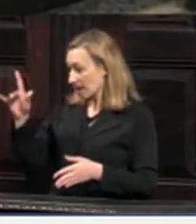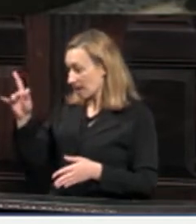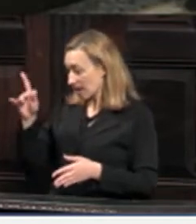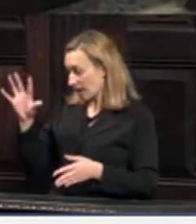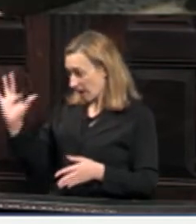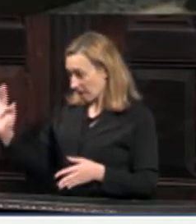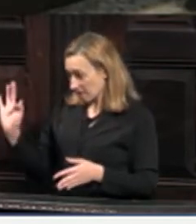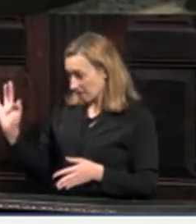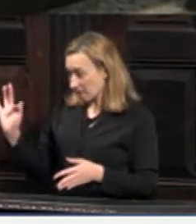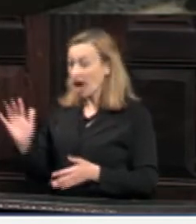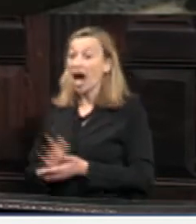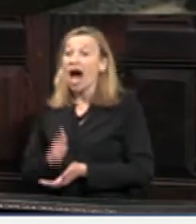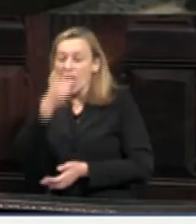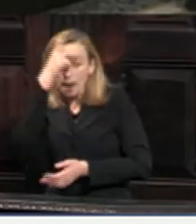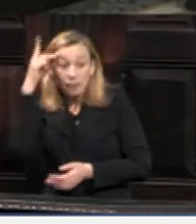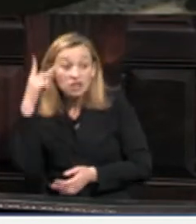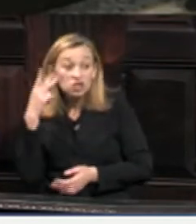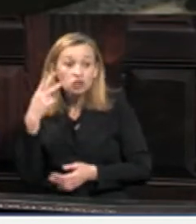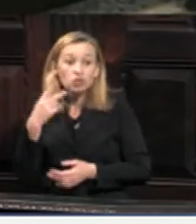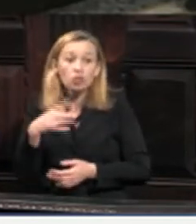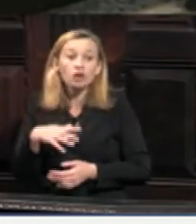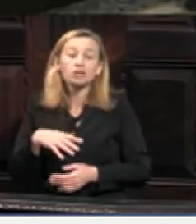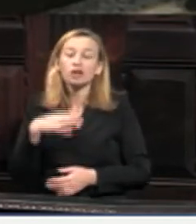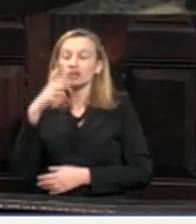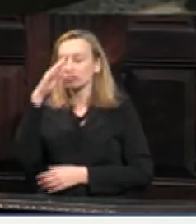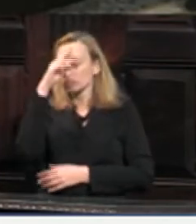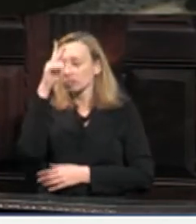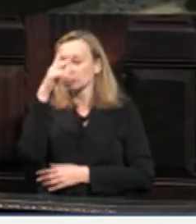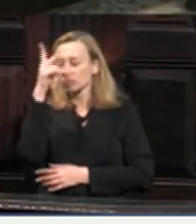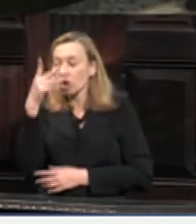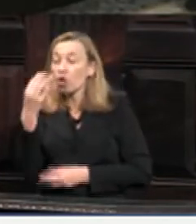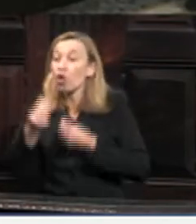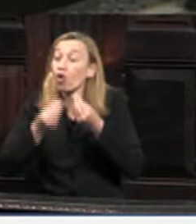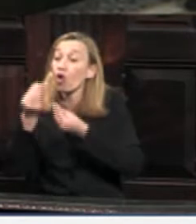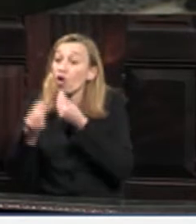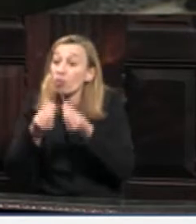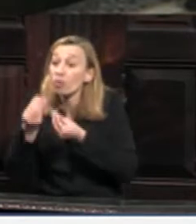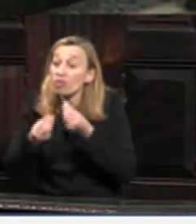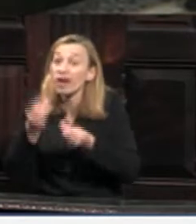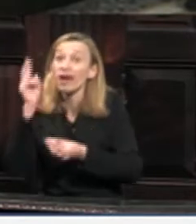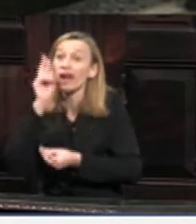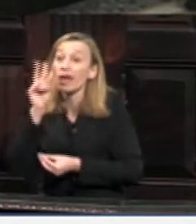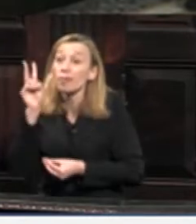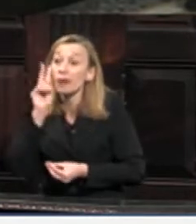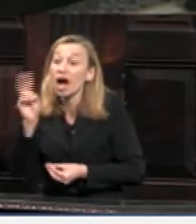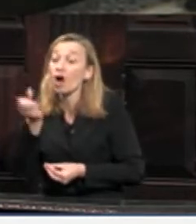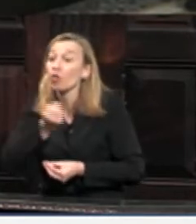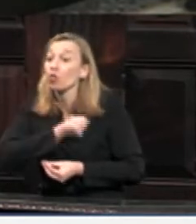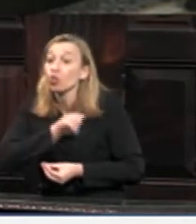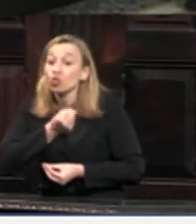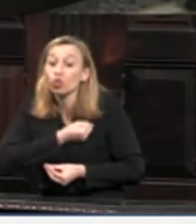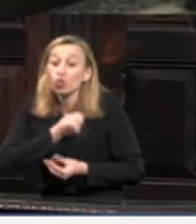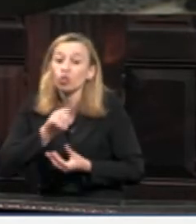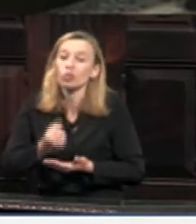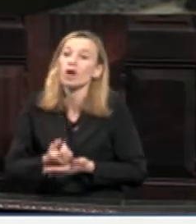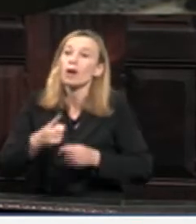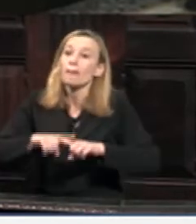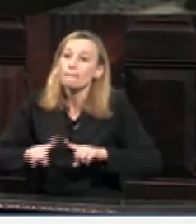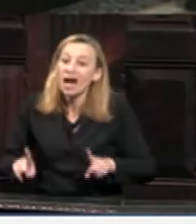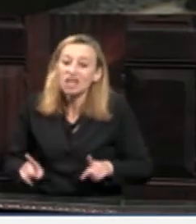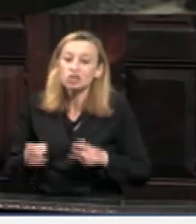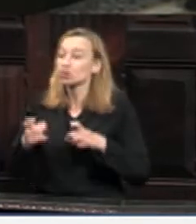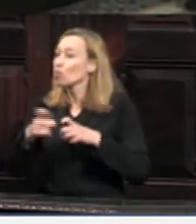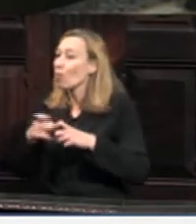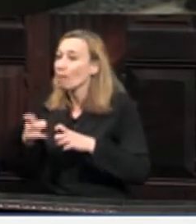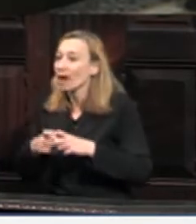eu estou passando mal. E naquela unidade tem um médico lá, de plantão. Mas o médico se recusa a